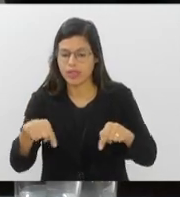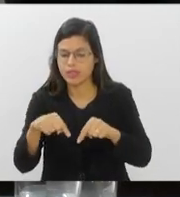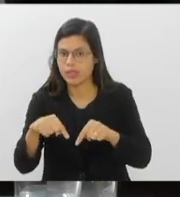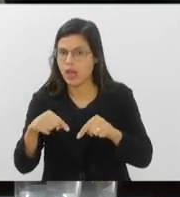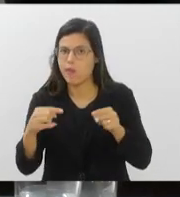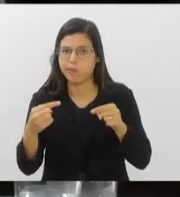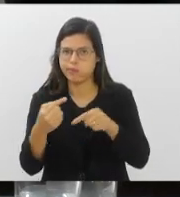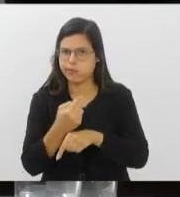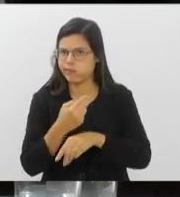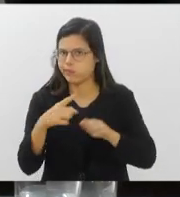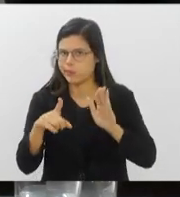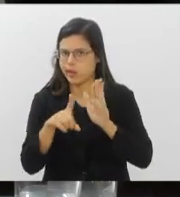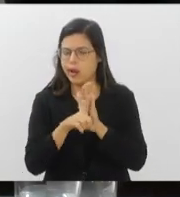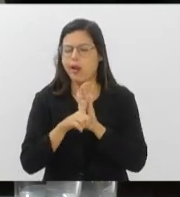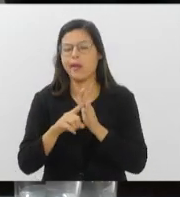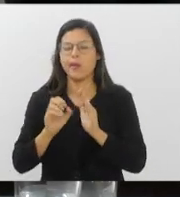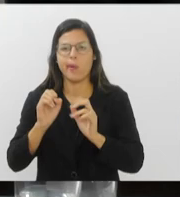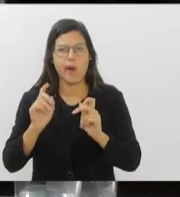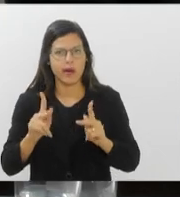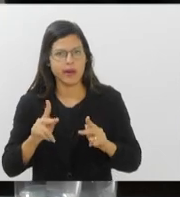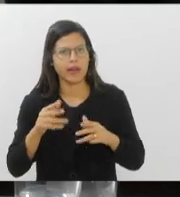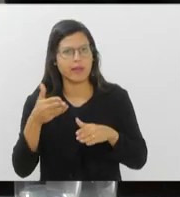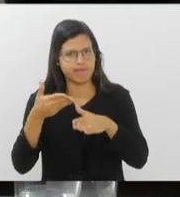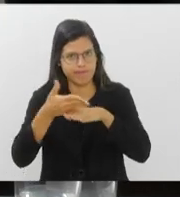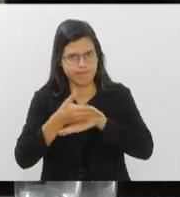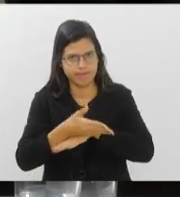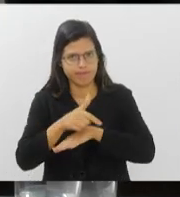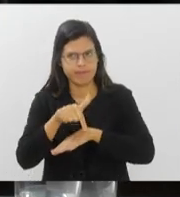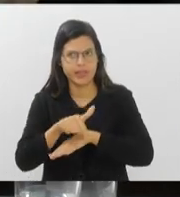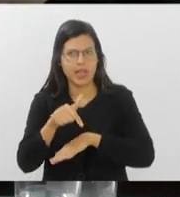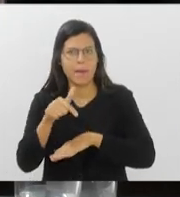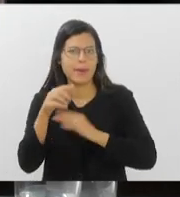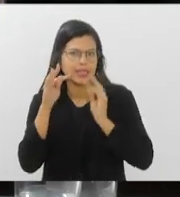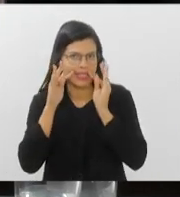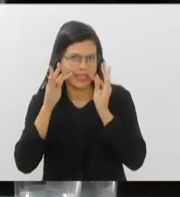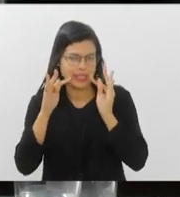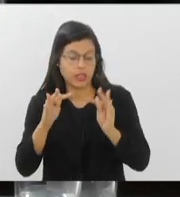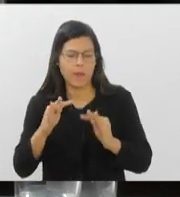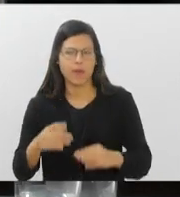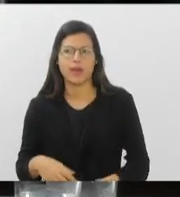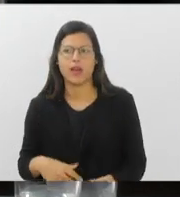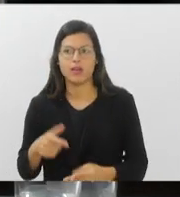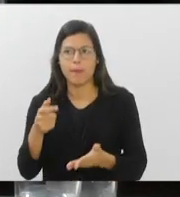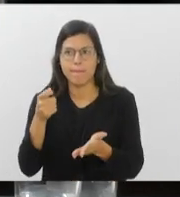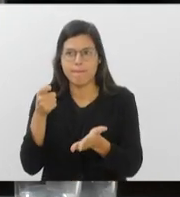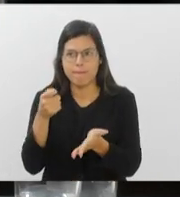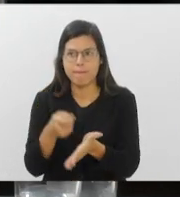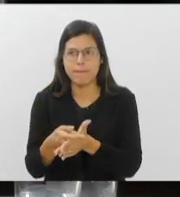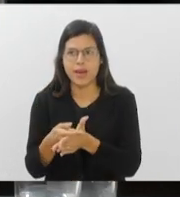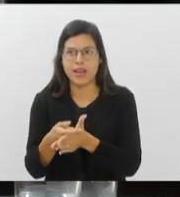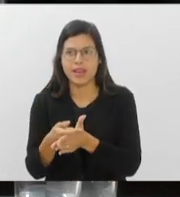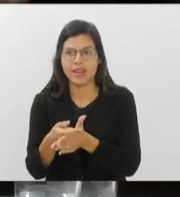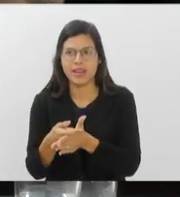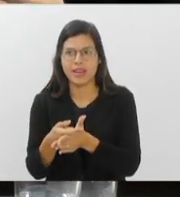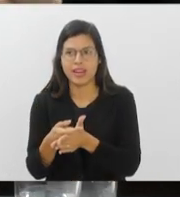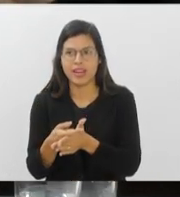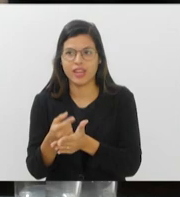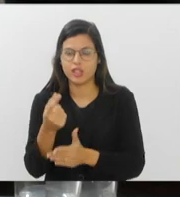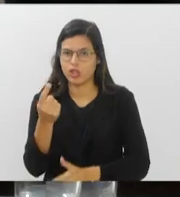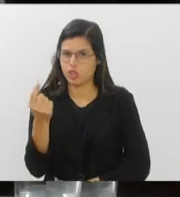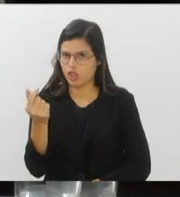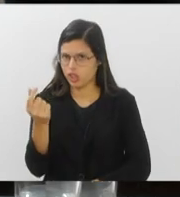fui lá, evidentemente, para testemunhar e paguei em